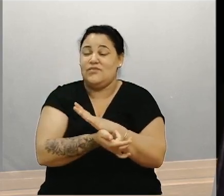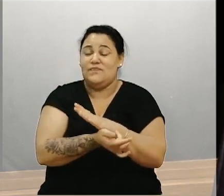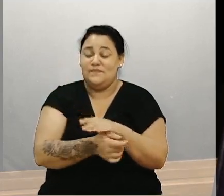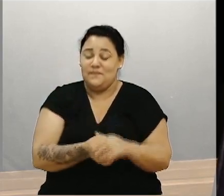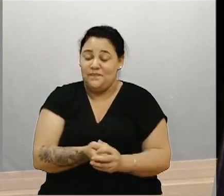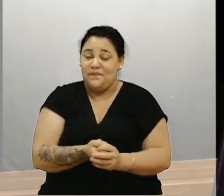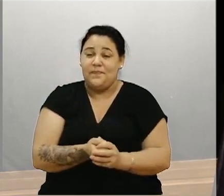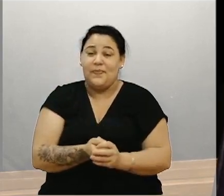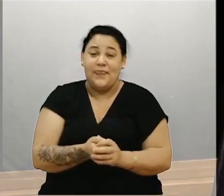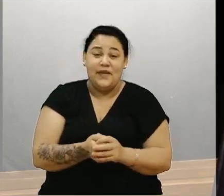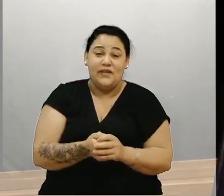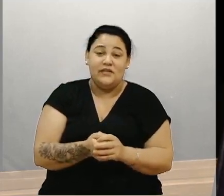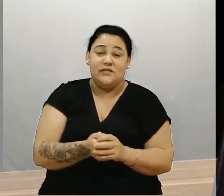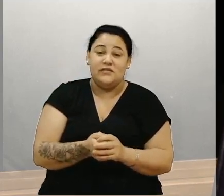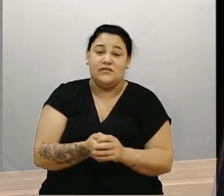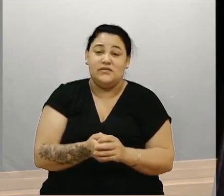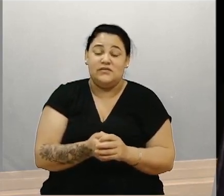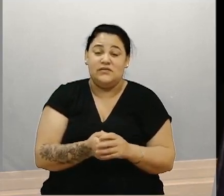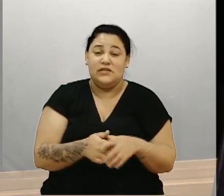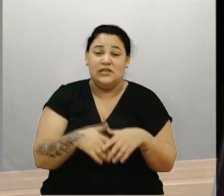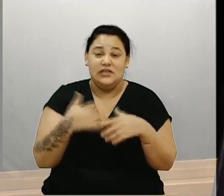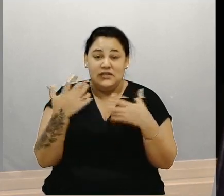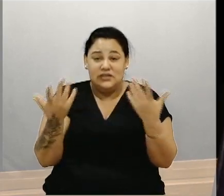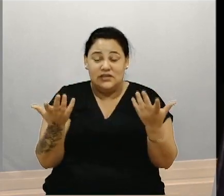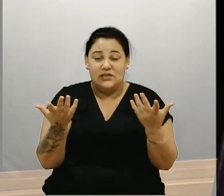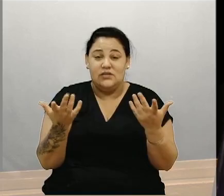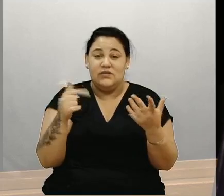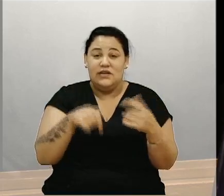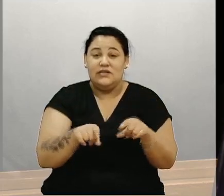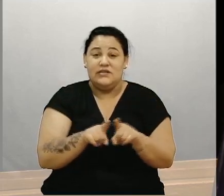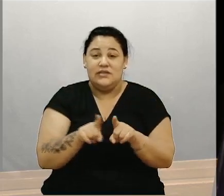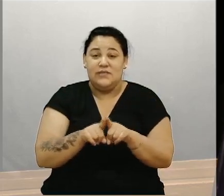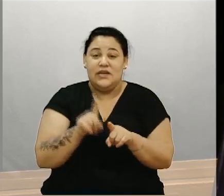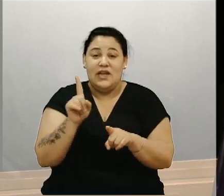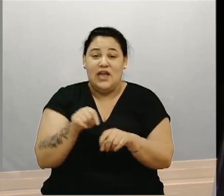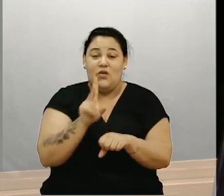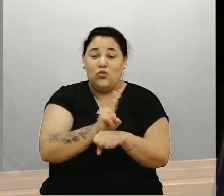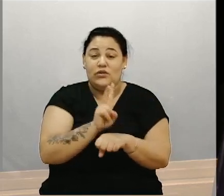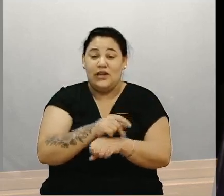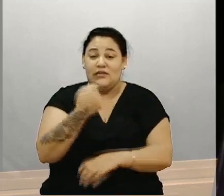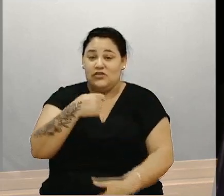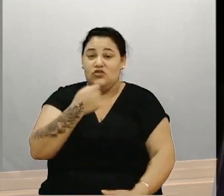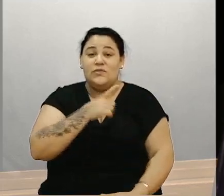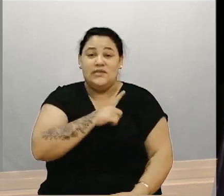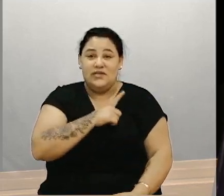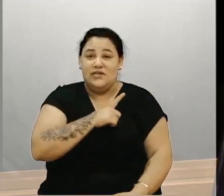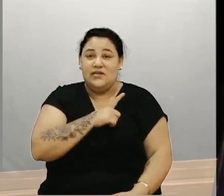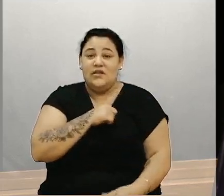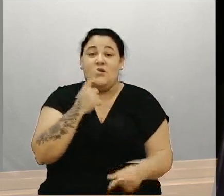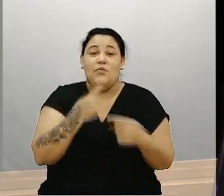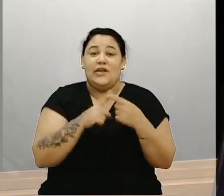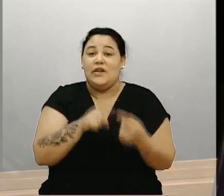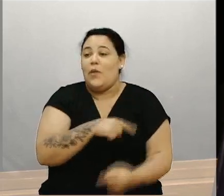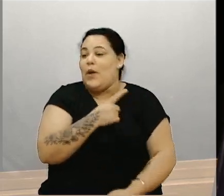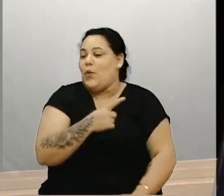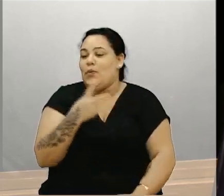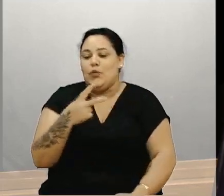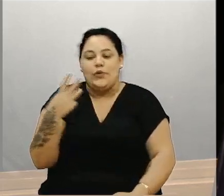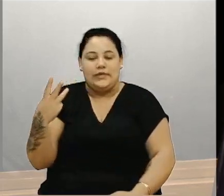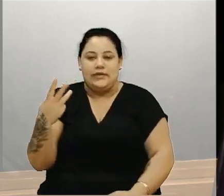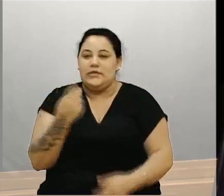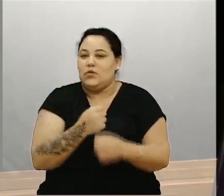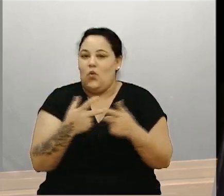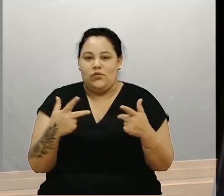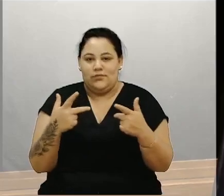redes. Então, esta também é um cuidado, esse também é um cuidado que nós temos que ter. Porque não é uma, nem duas, nem três coisas